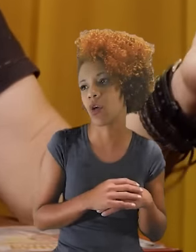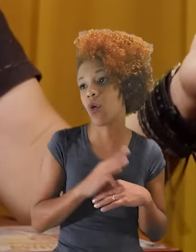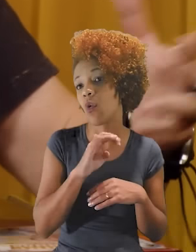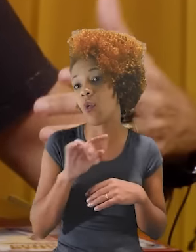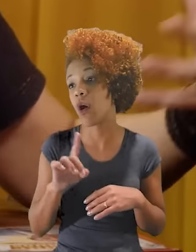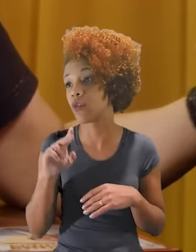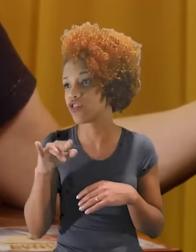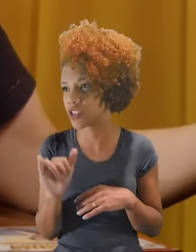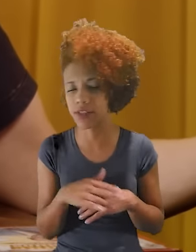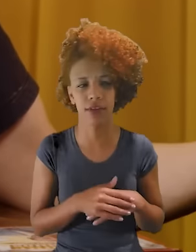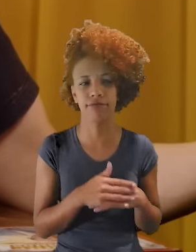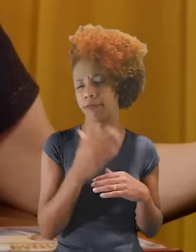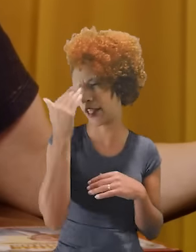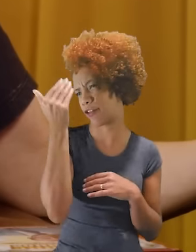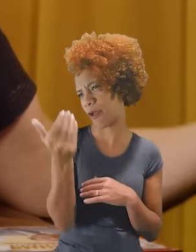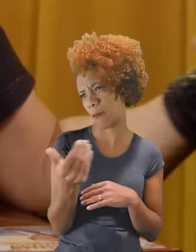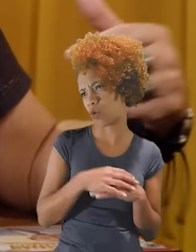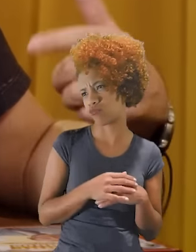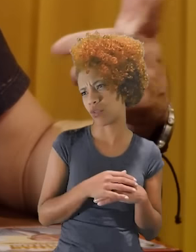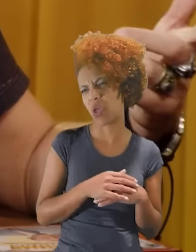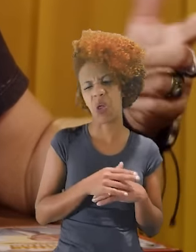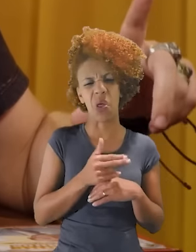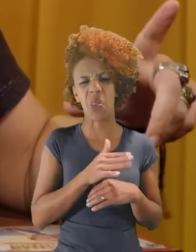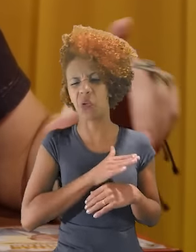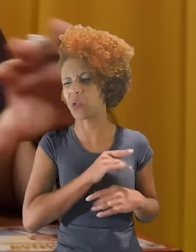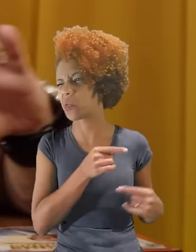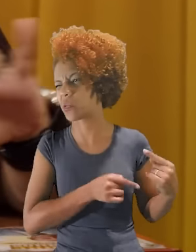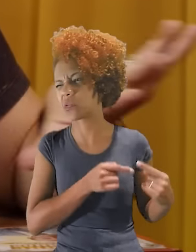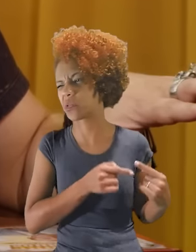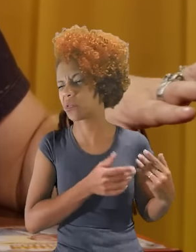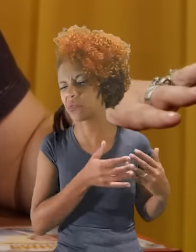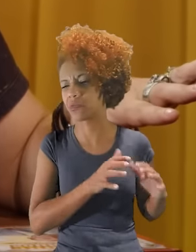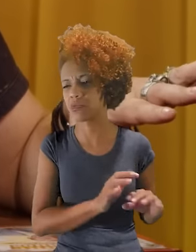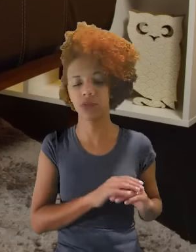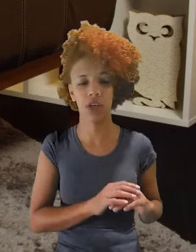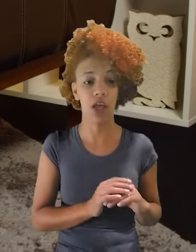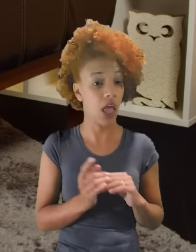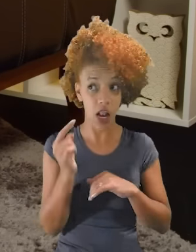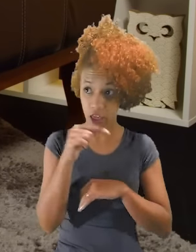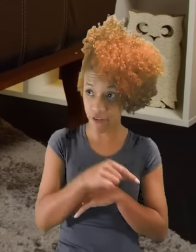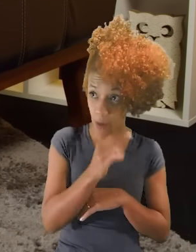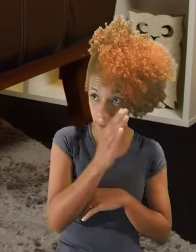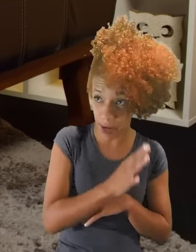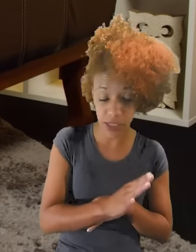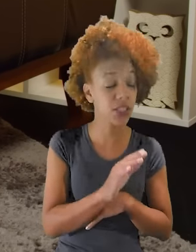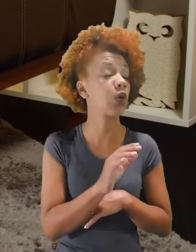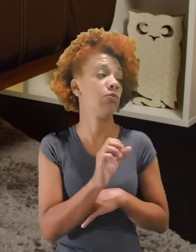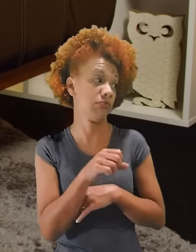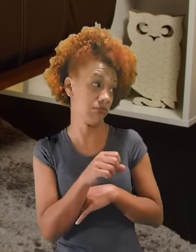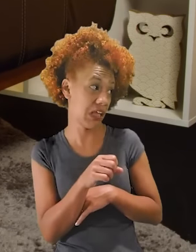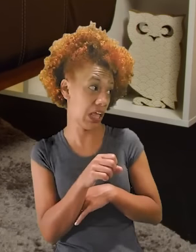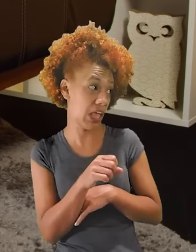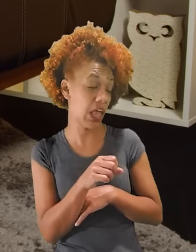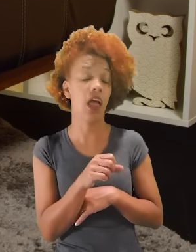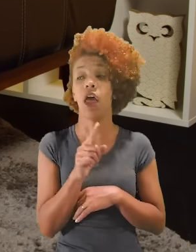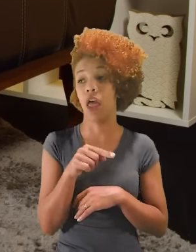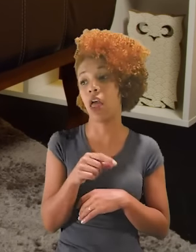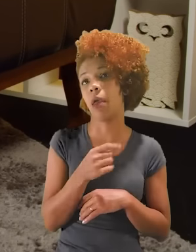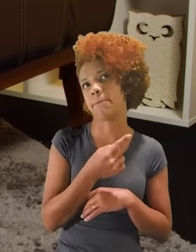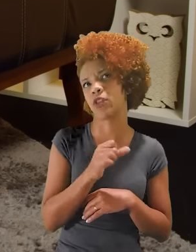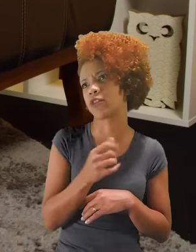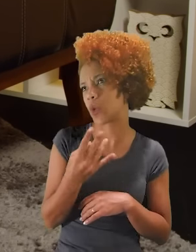Mandar o Walt Disney, porque o Walt Disney era um baita nome. O Walt Disney nunca gostou de política, ele sempre foi apolítico. O Walt Disney veio pro Brasil? Veio pro Brasil, em 41, ele sempre foi apolítico, sempre detestou.